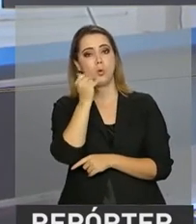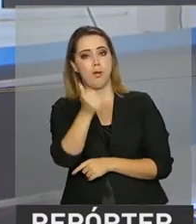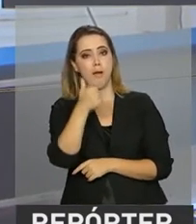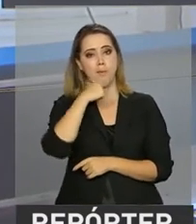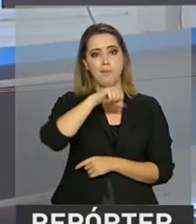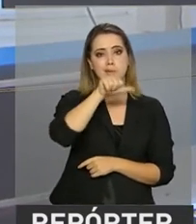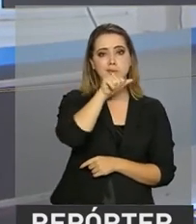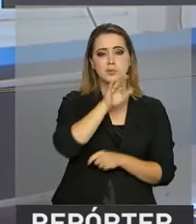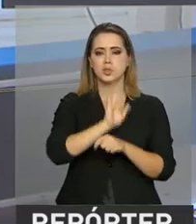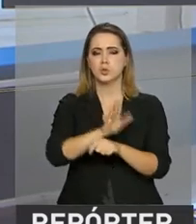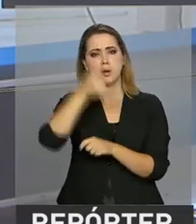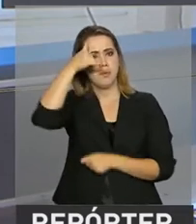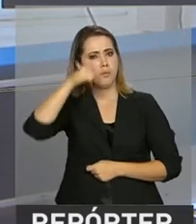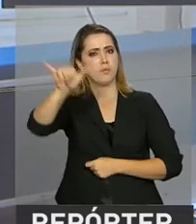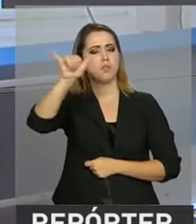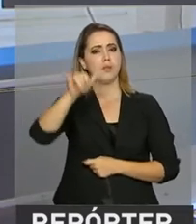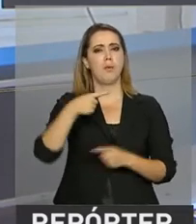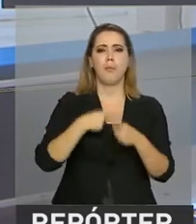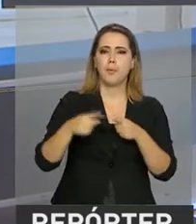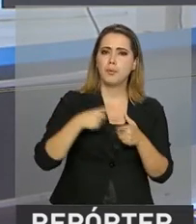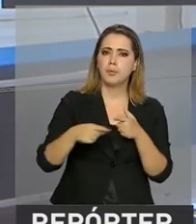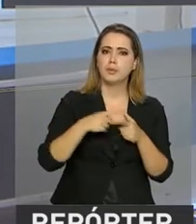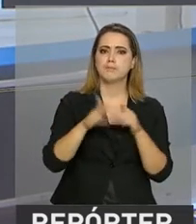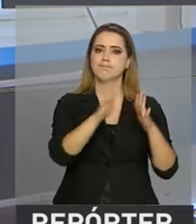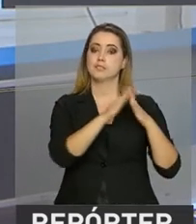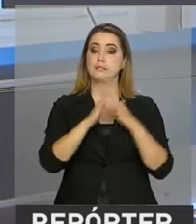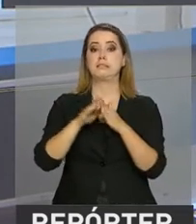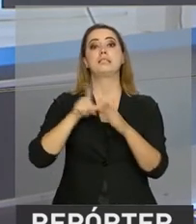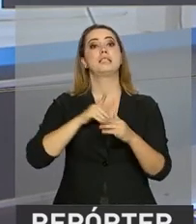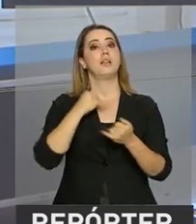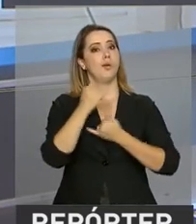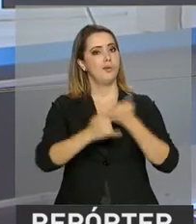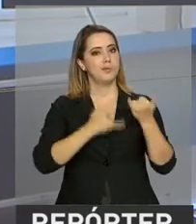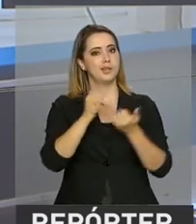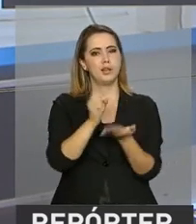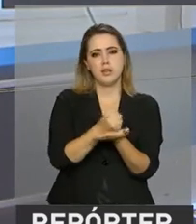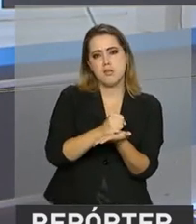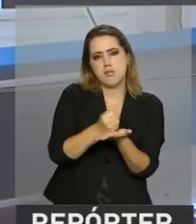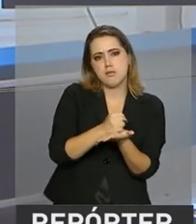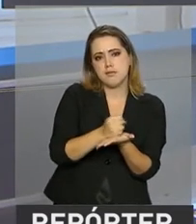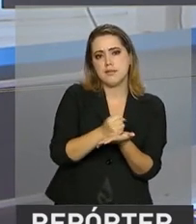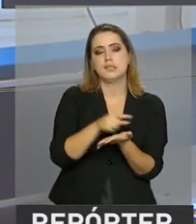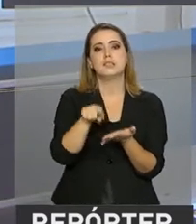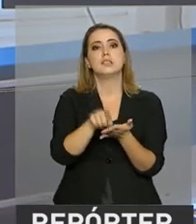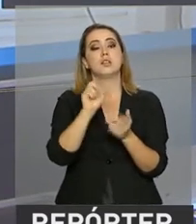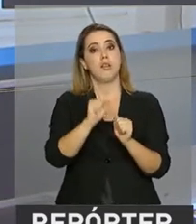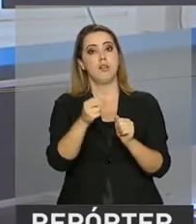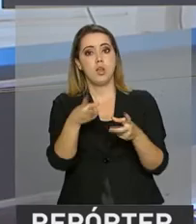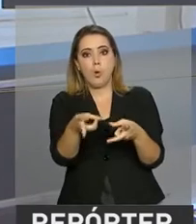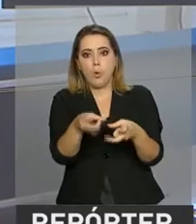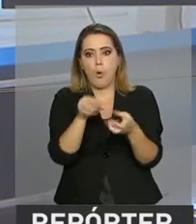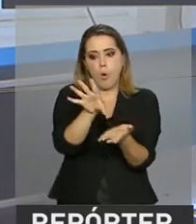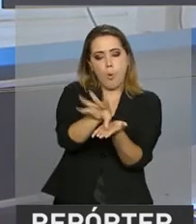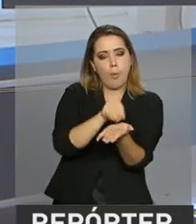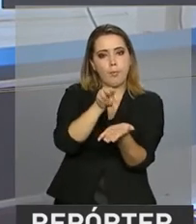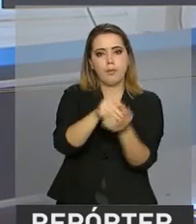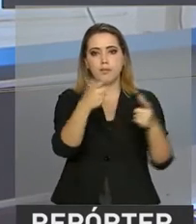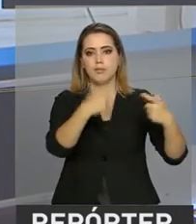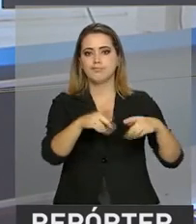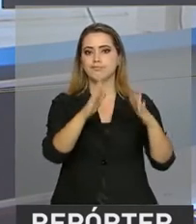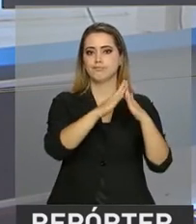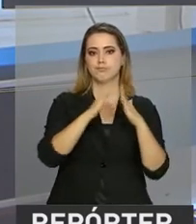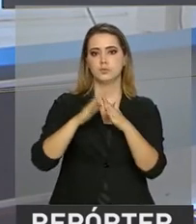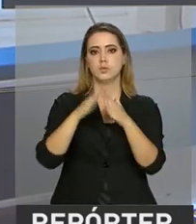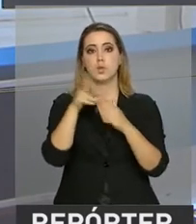domésticos com crianças foi criado um jogo digital que reproduz os cômodos de uma residência e aponta os lugares considerados